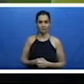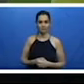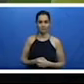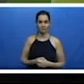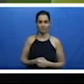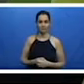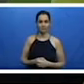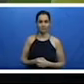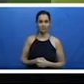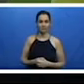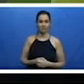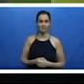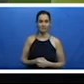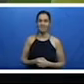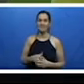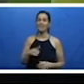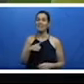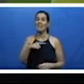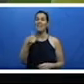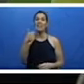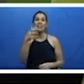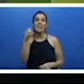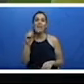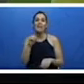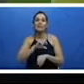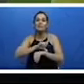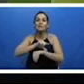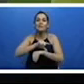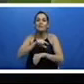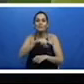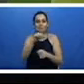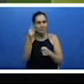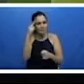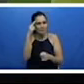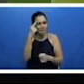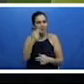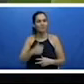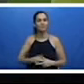Vai, um minutinho para um minutinho não, 10 segundos para vocês pensarem.